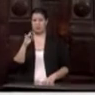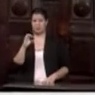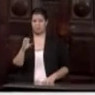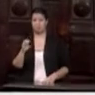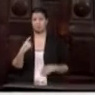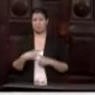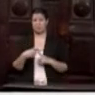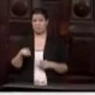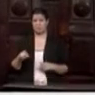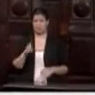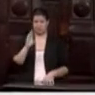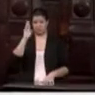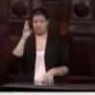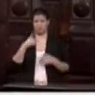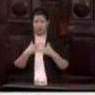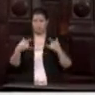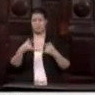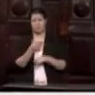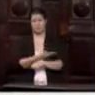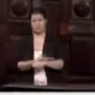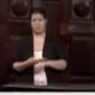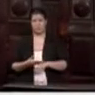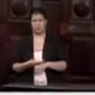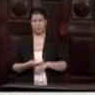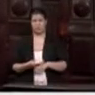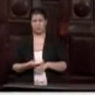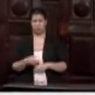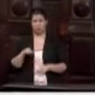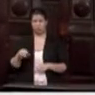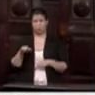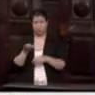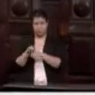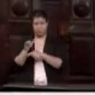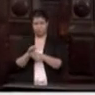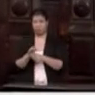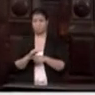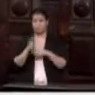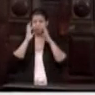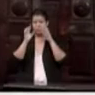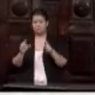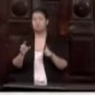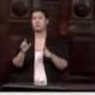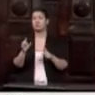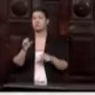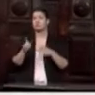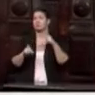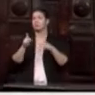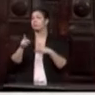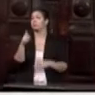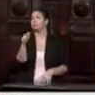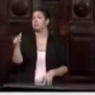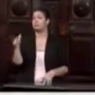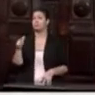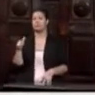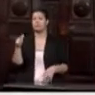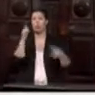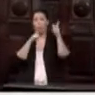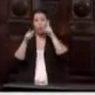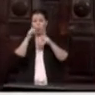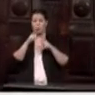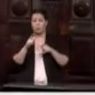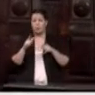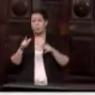representava um cheque em branco e ela não protegia os interesses da população, garantindo que os